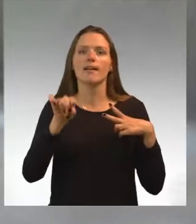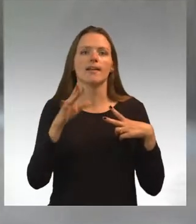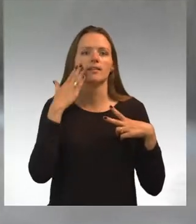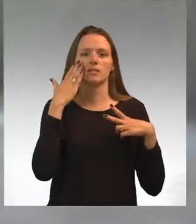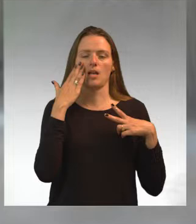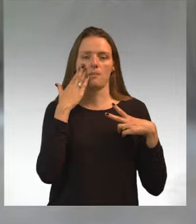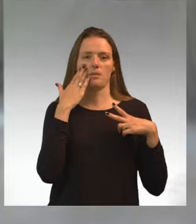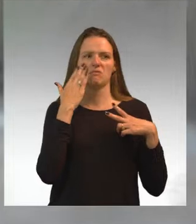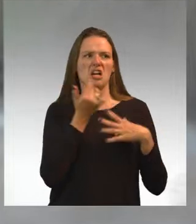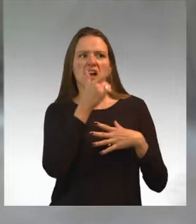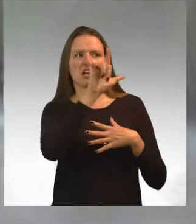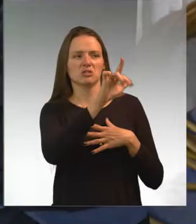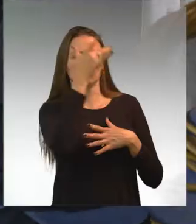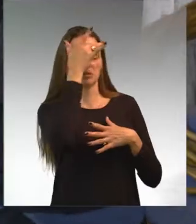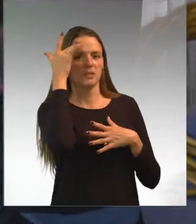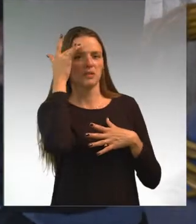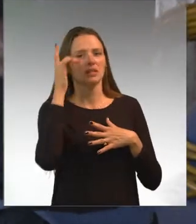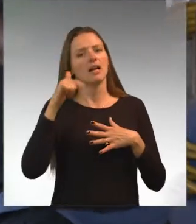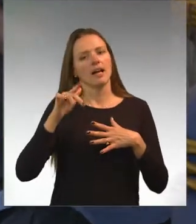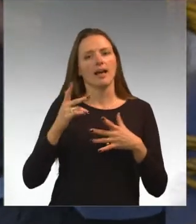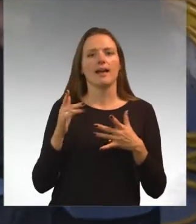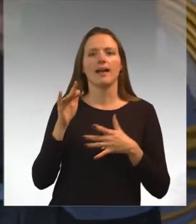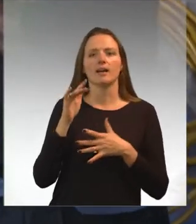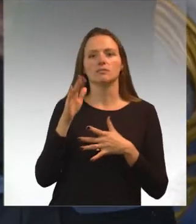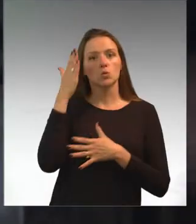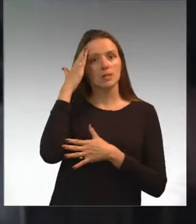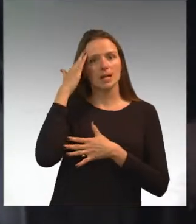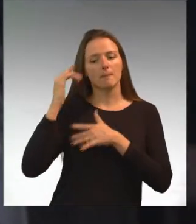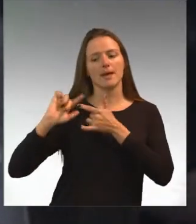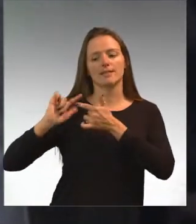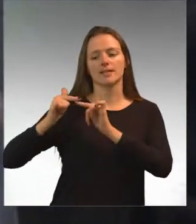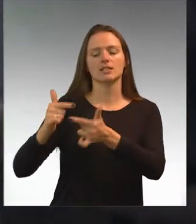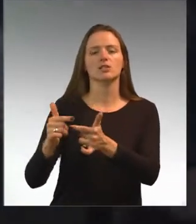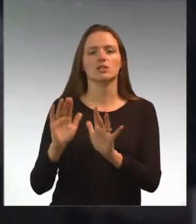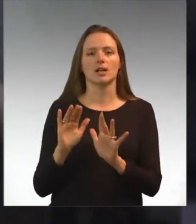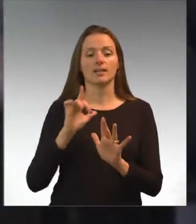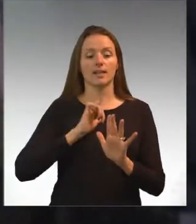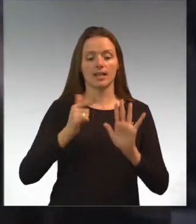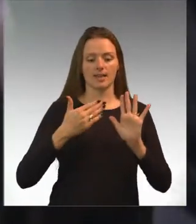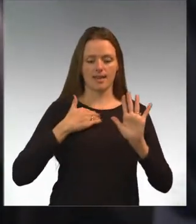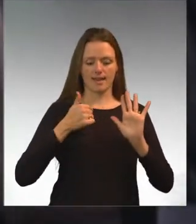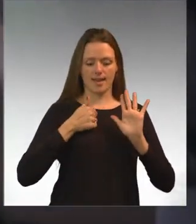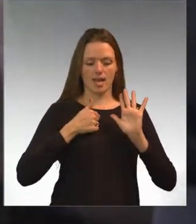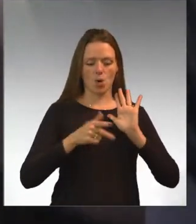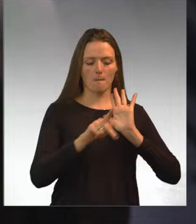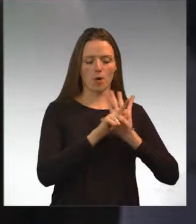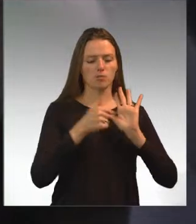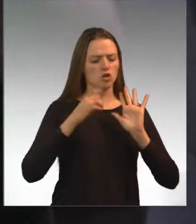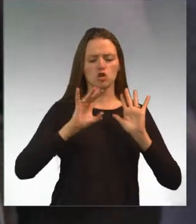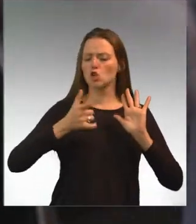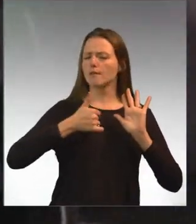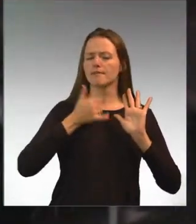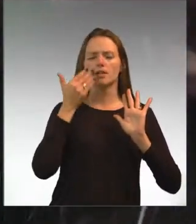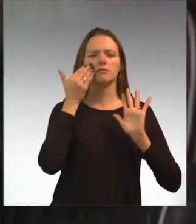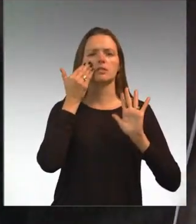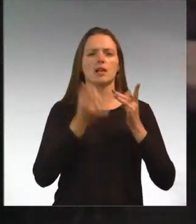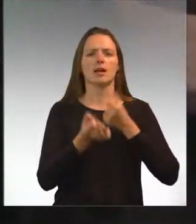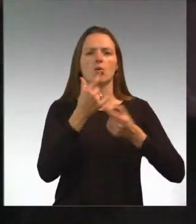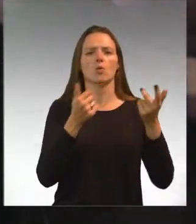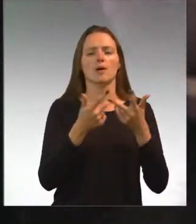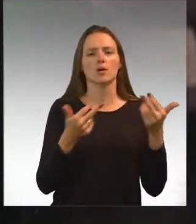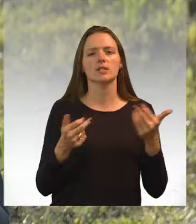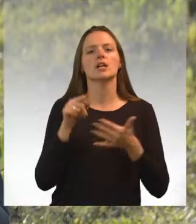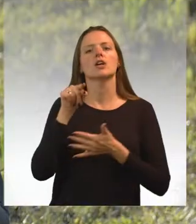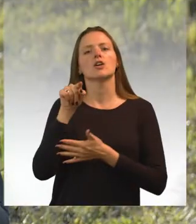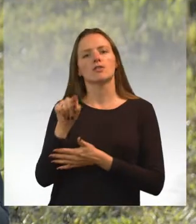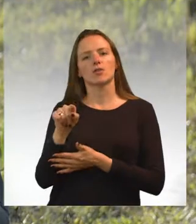Aí, em geral, são saberes tradicionais, mas quando você tem um que é só seu, eles declaram